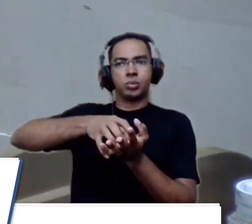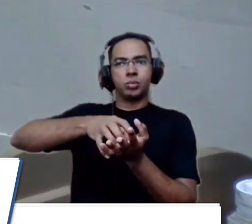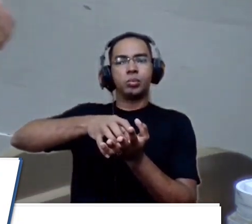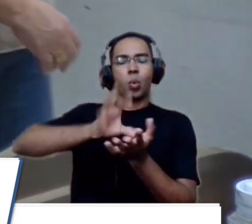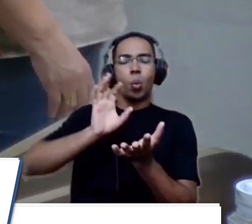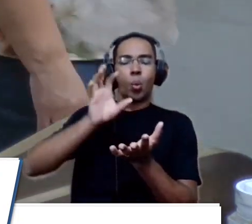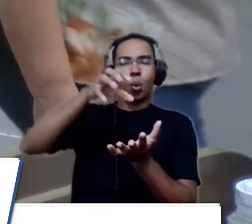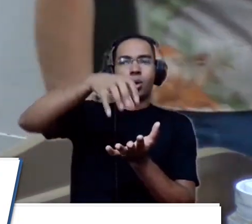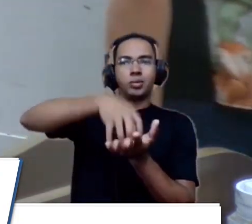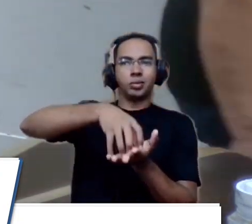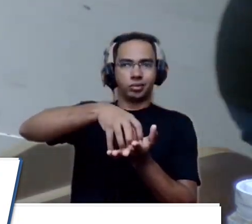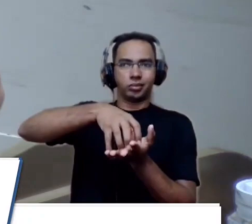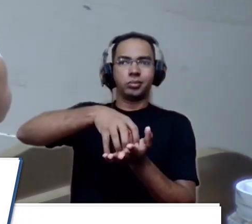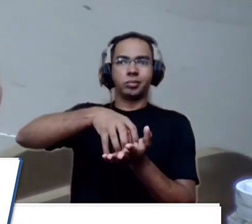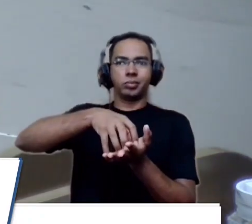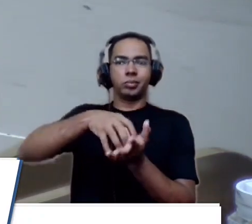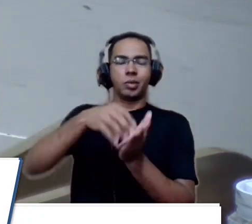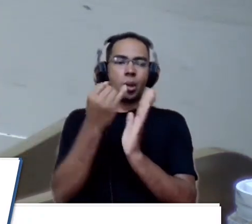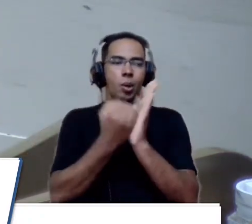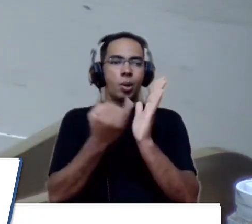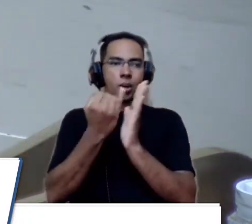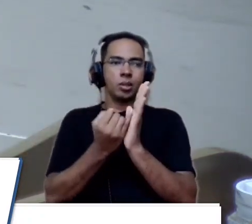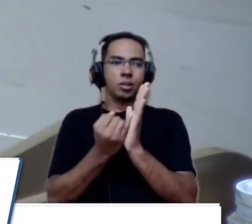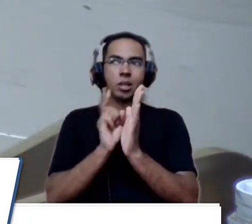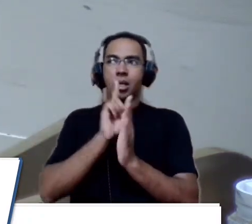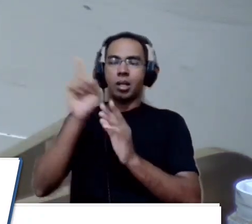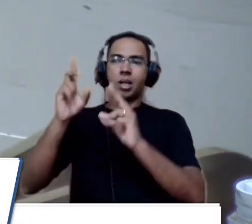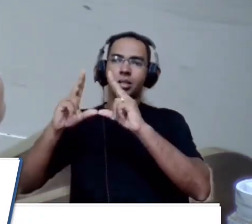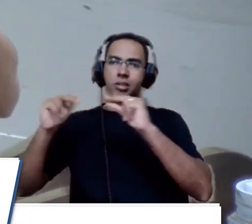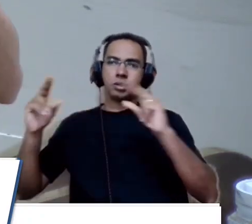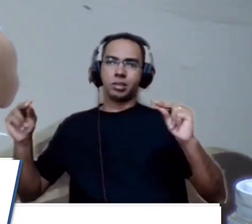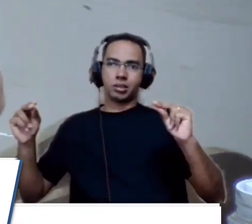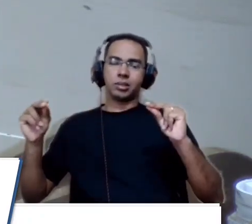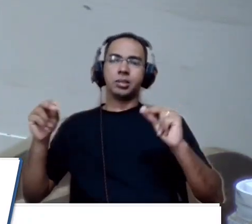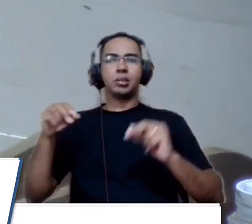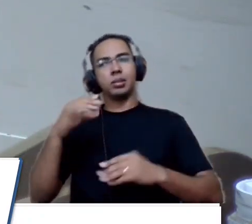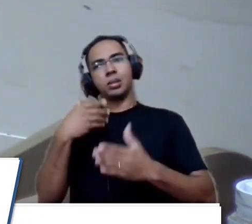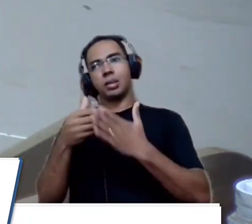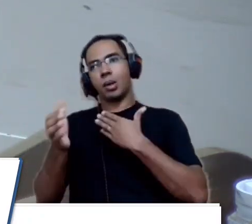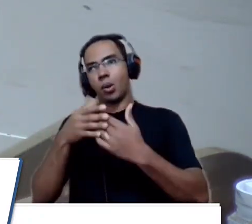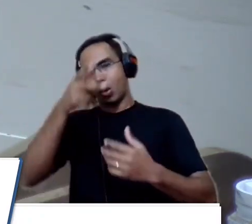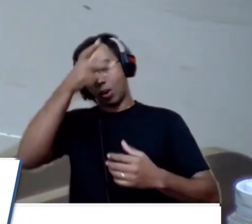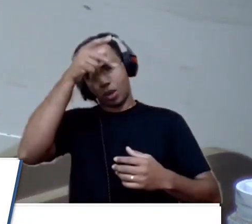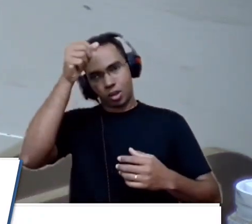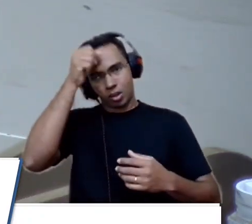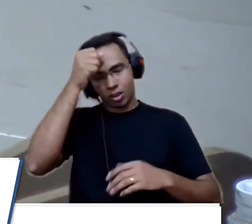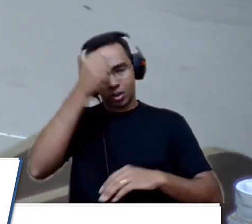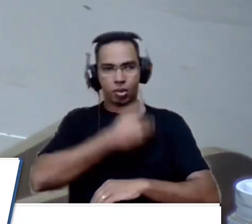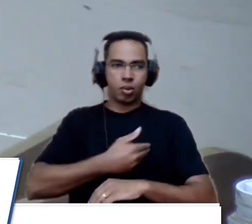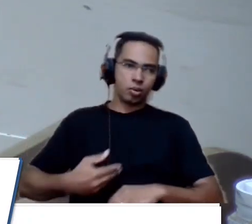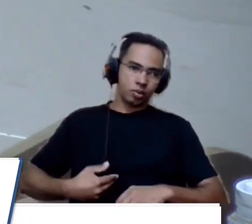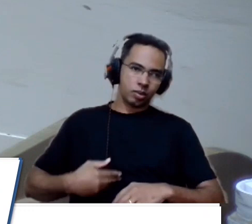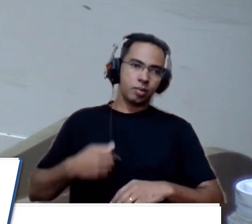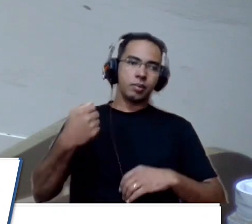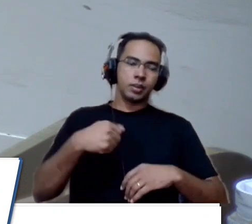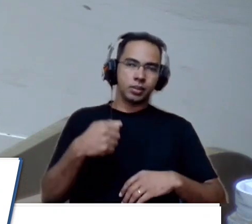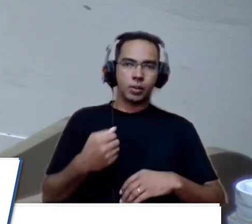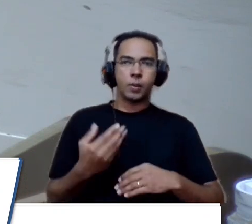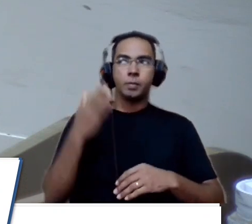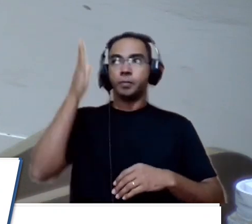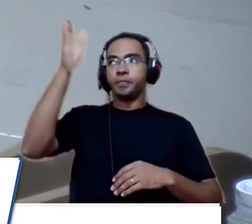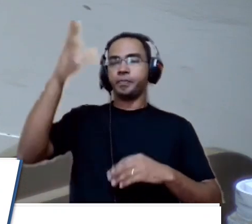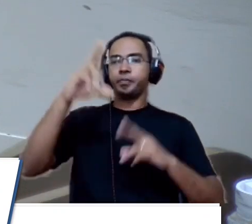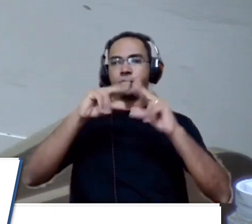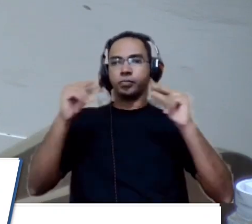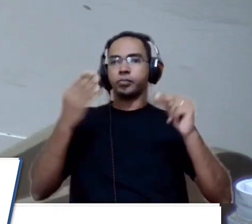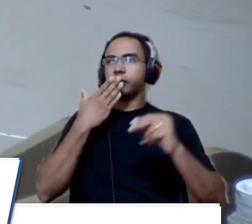grande parte desses tributos arrecadados em Brasília. Aí seja o prefeito, seja o governador, vai ter que ir até Brasília pedir